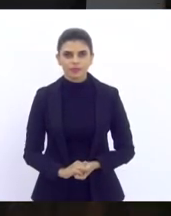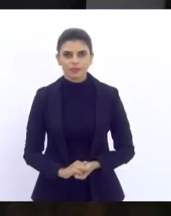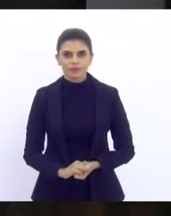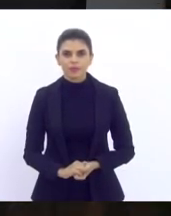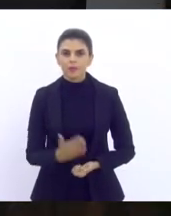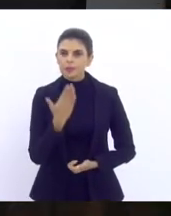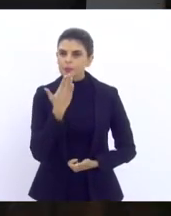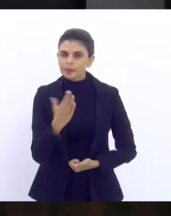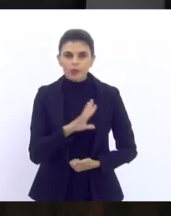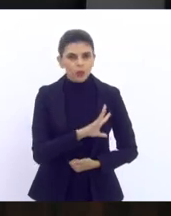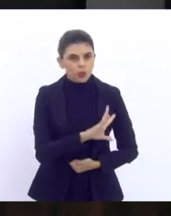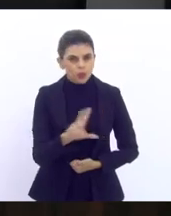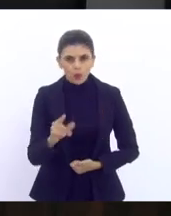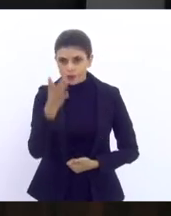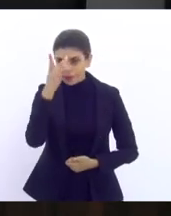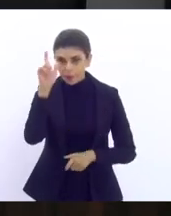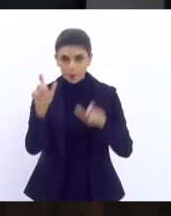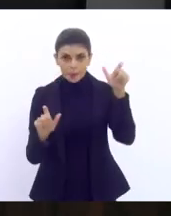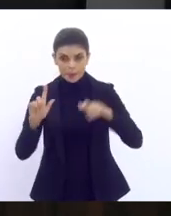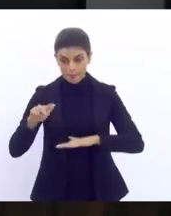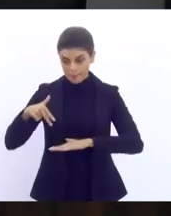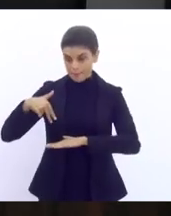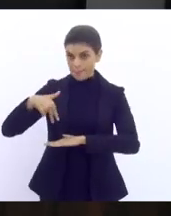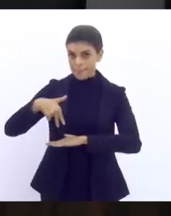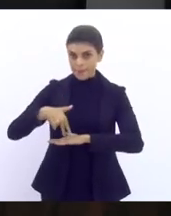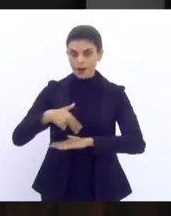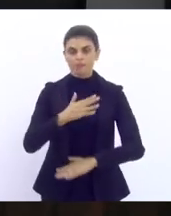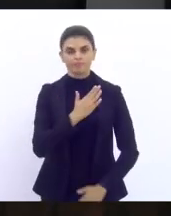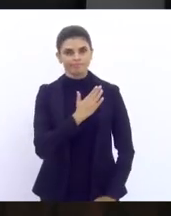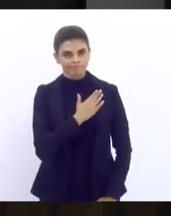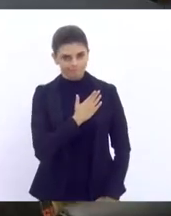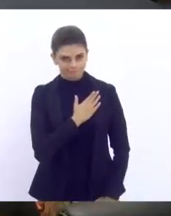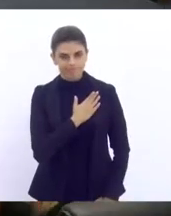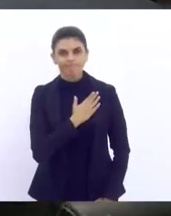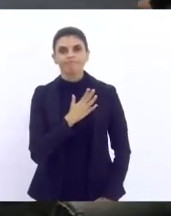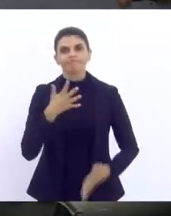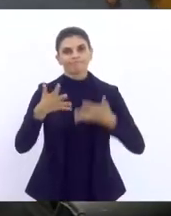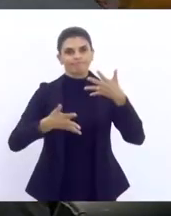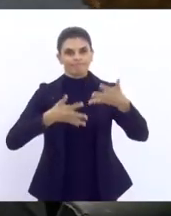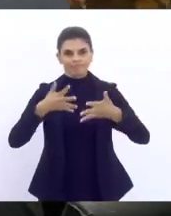Solicito a todos que se coloquem em posição de respeito para ouvirmos o hino nacional.